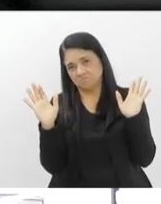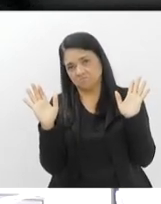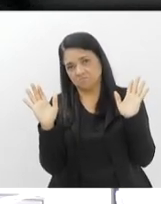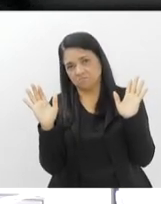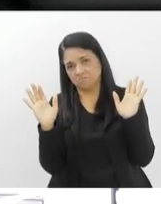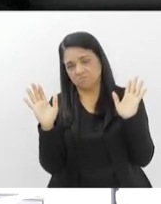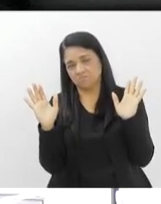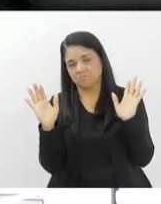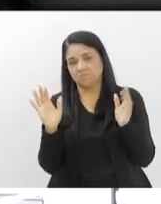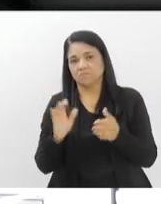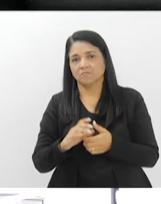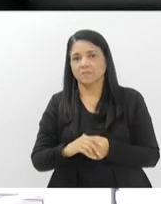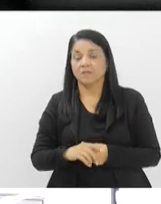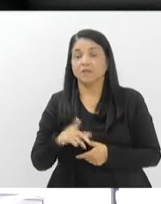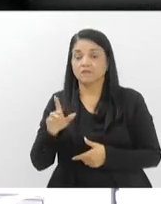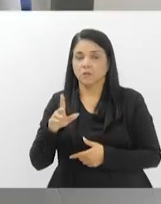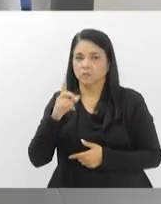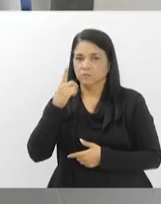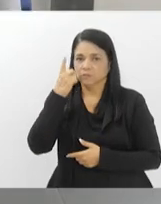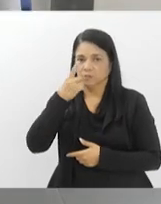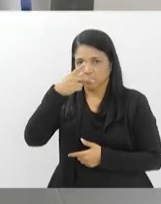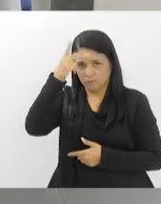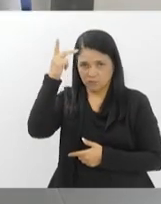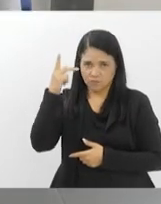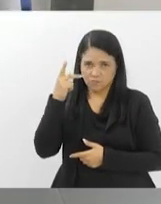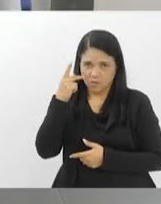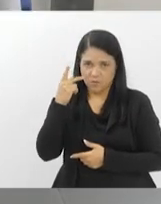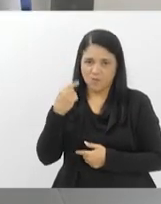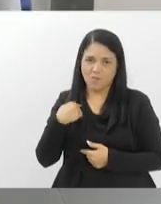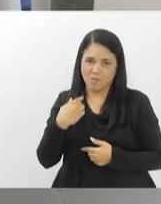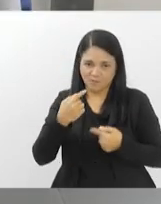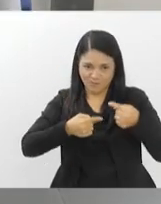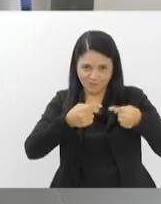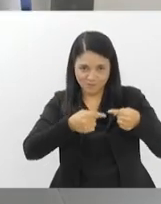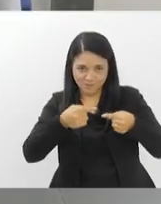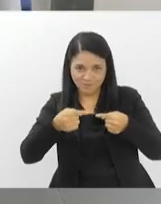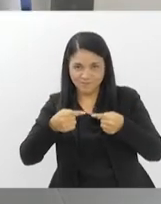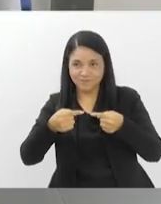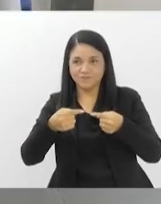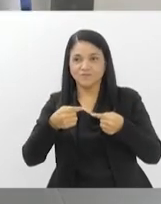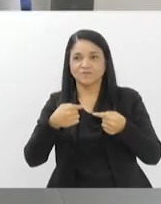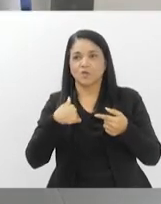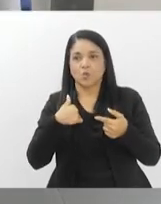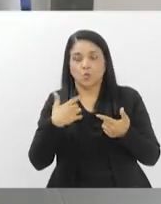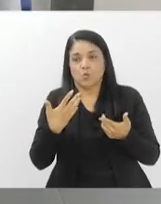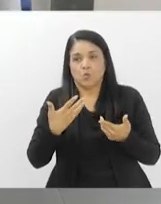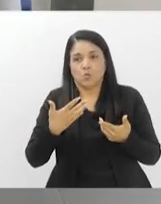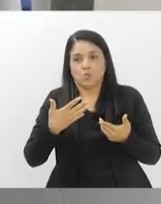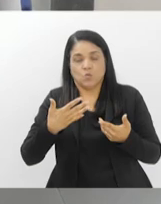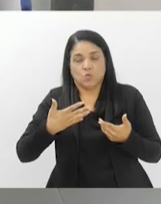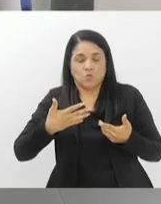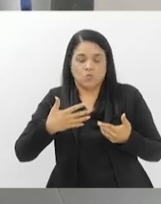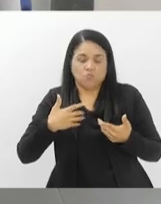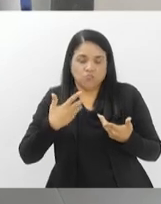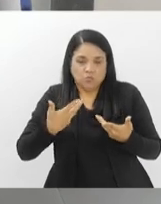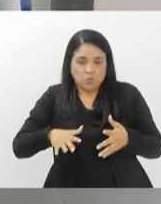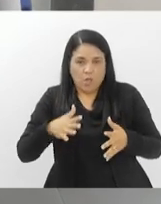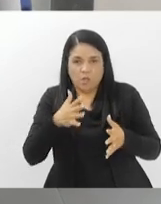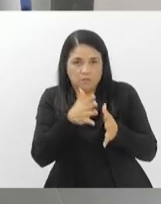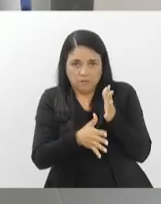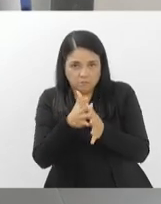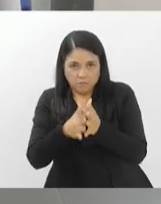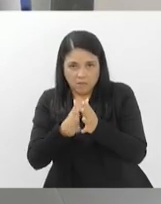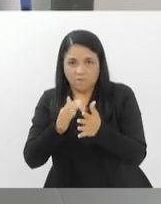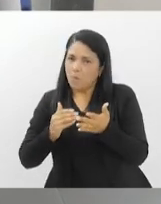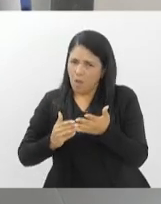Essa é a minha preocupação, deputado Luiz Paulo, só por amor ao debate aqui, longe de querer atrapalhar, até porque desde já não farei isso e vamos deixar e vamos